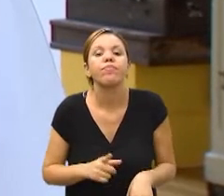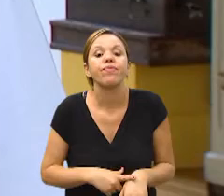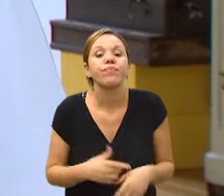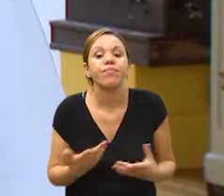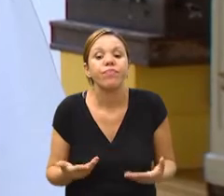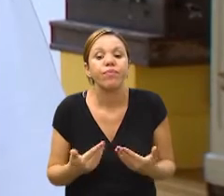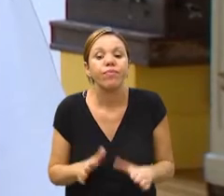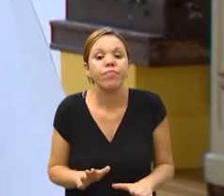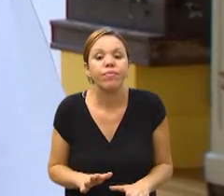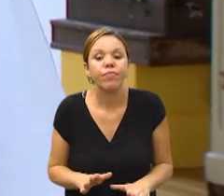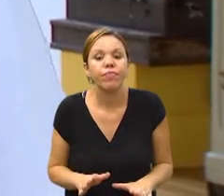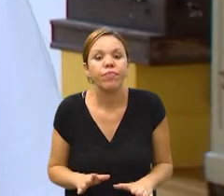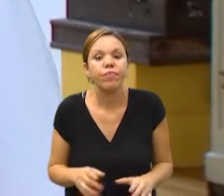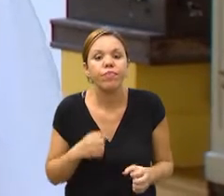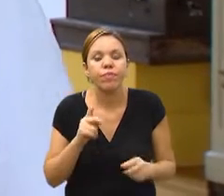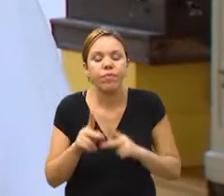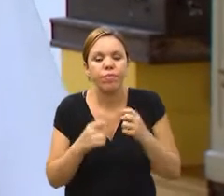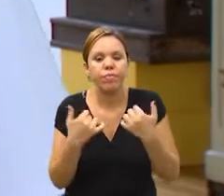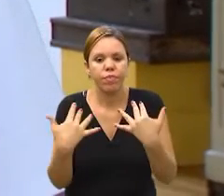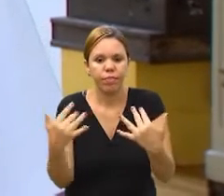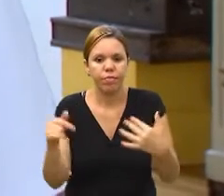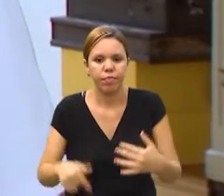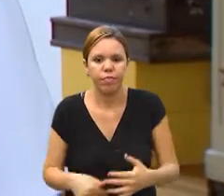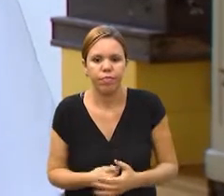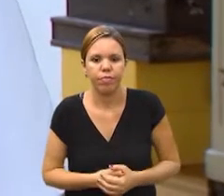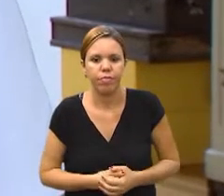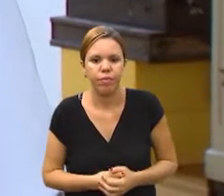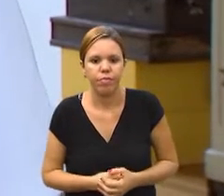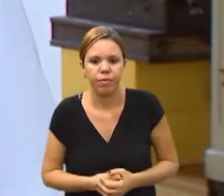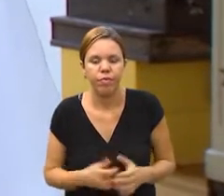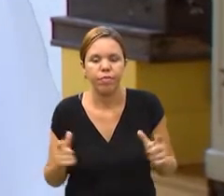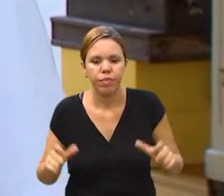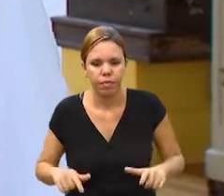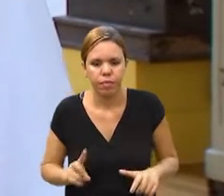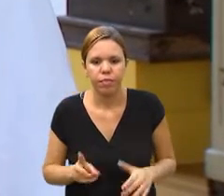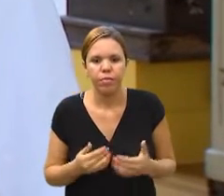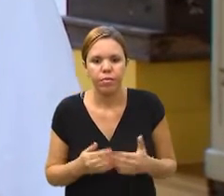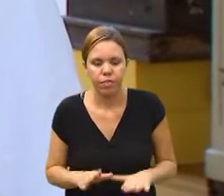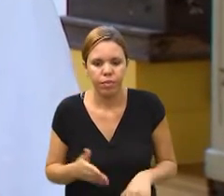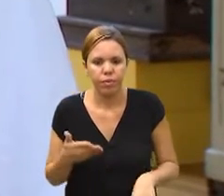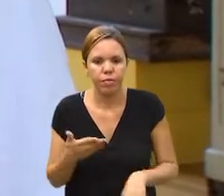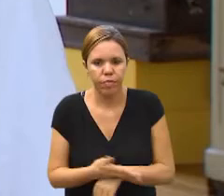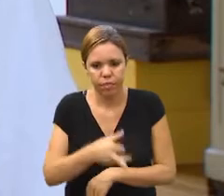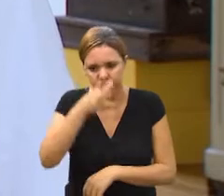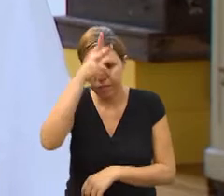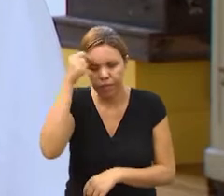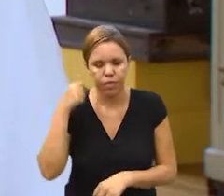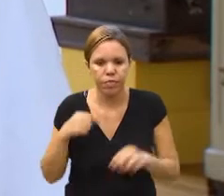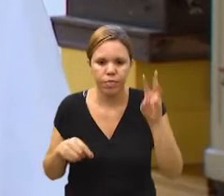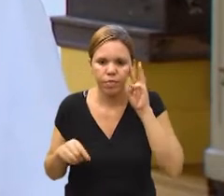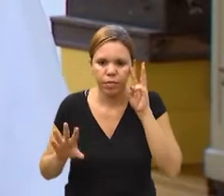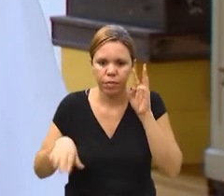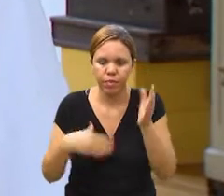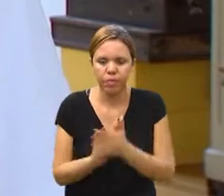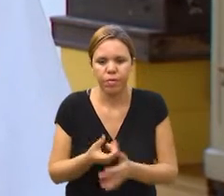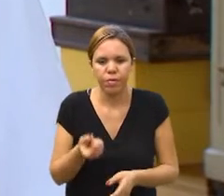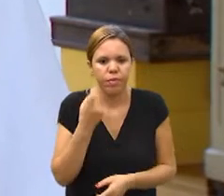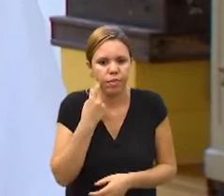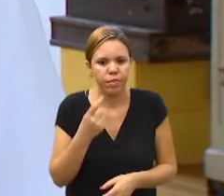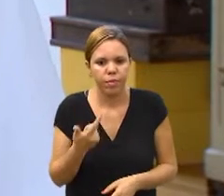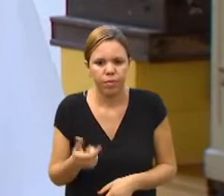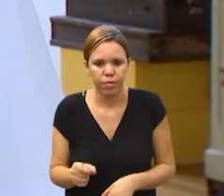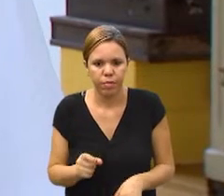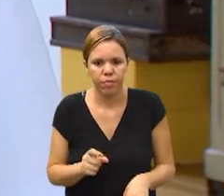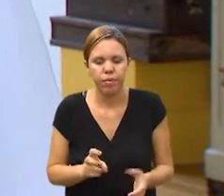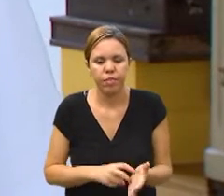horários disponíveis ao público? Olha, o espaço está aberto à visitação pública de terça a sexta, das